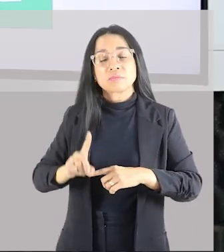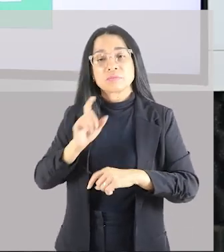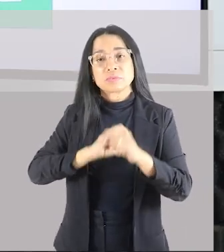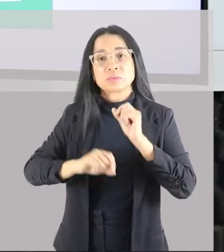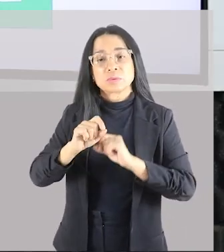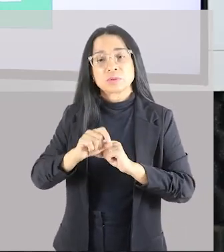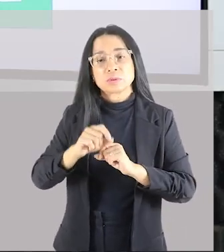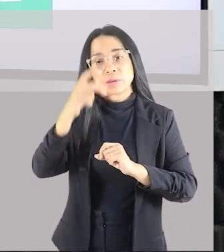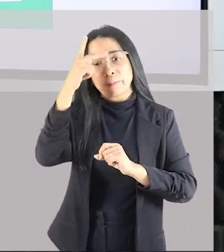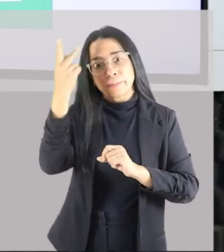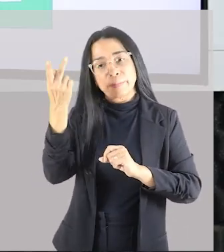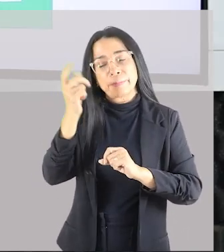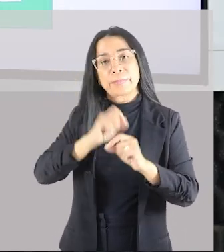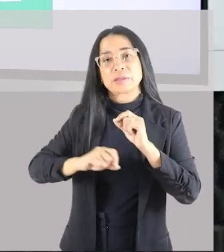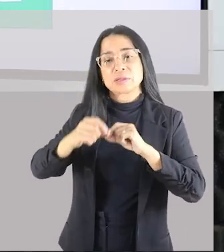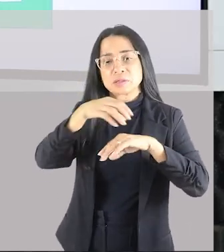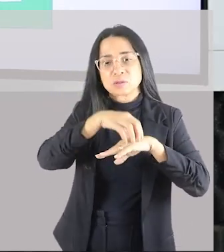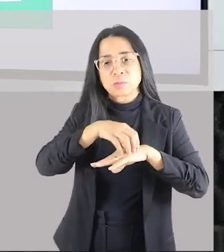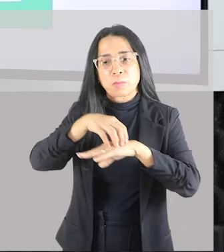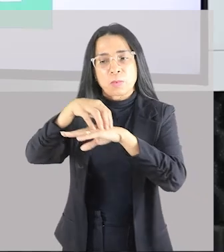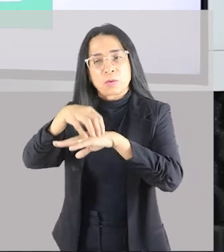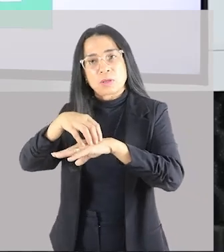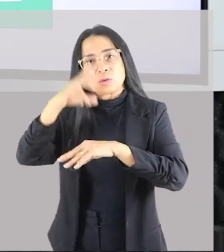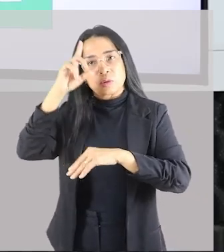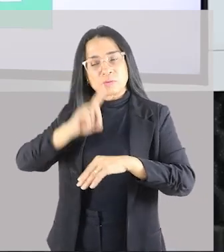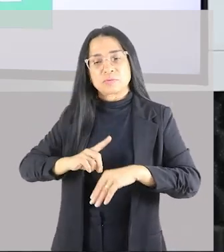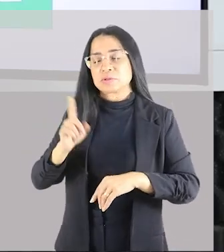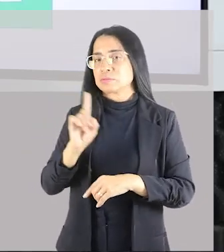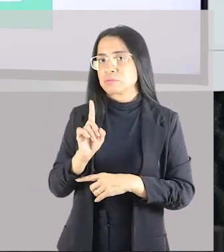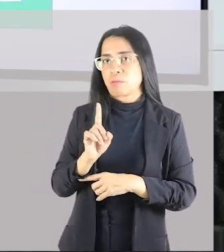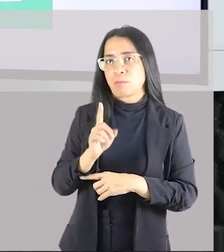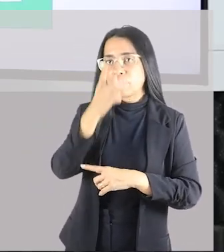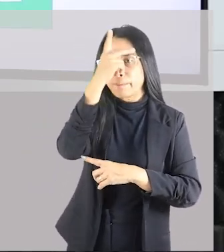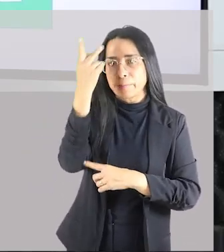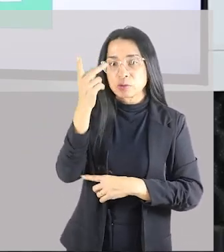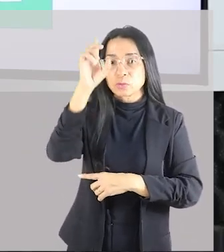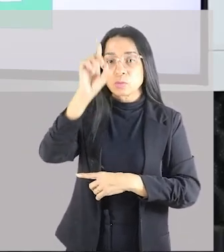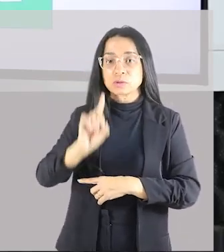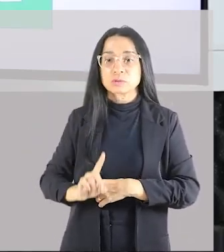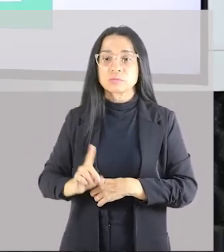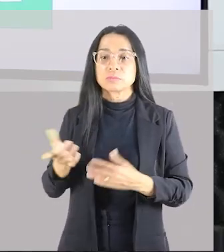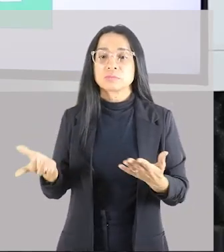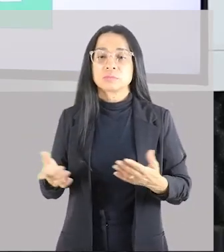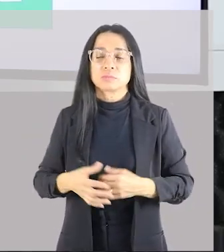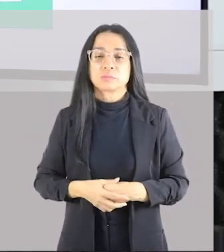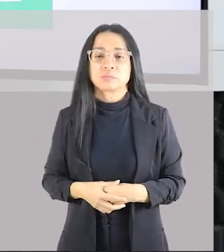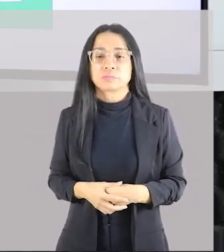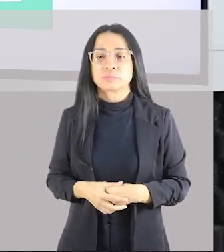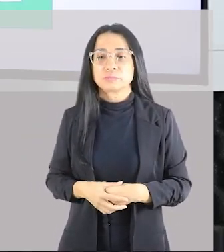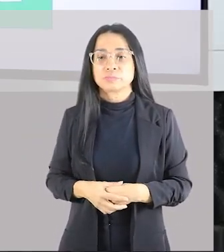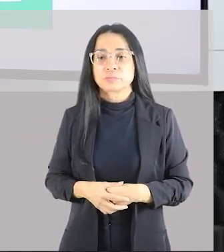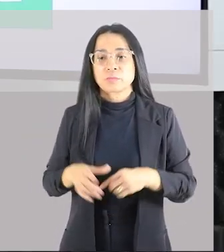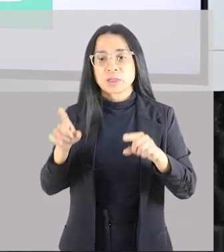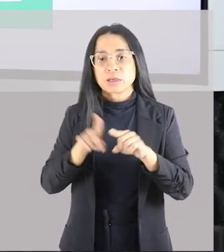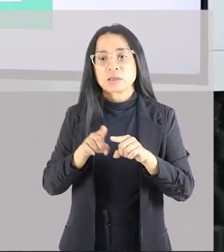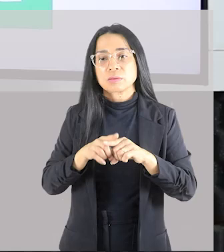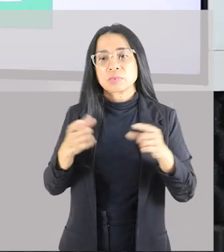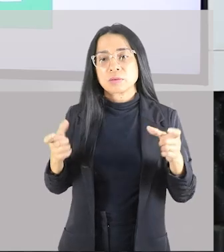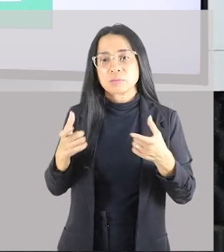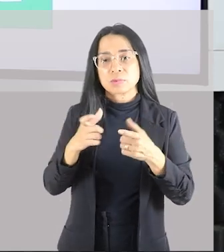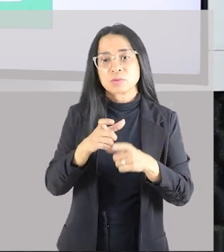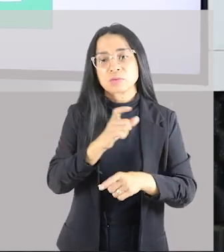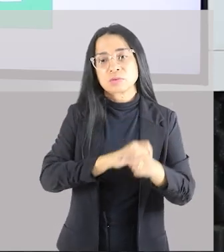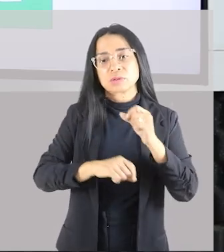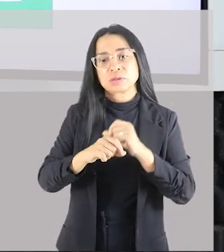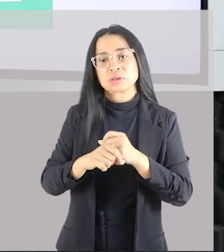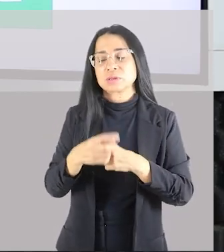falamos pessoa portadora de deficiência, né? Nós falamos pessoas com deficiência. E também minorias que não podem